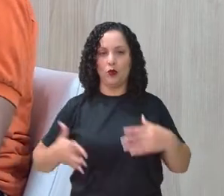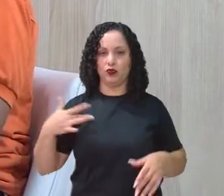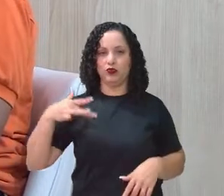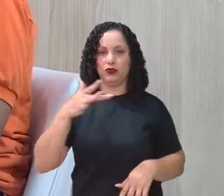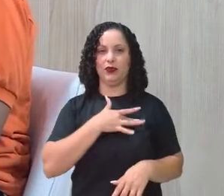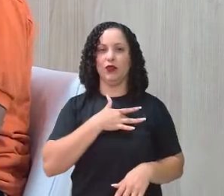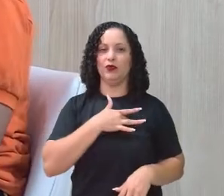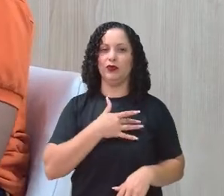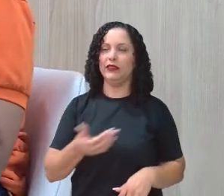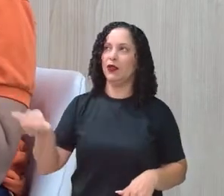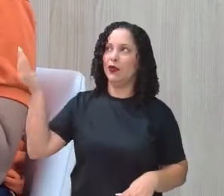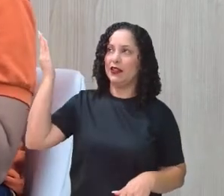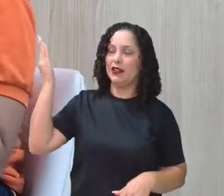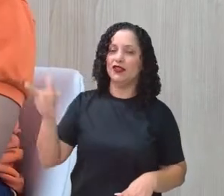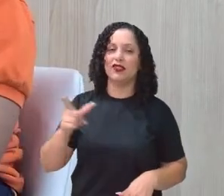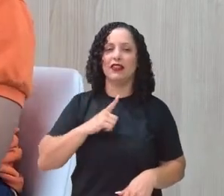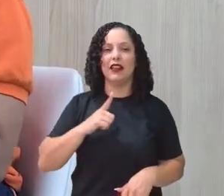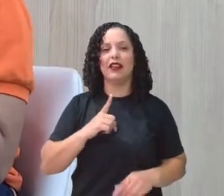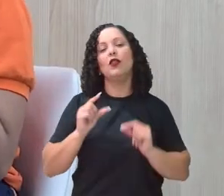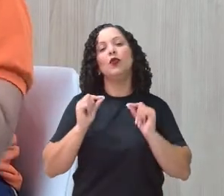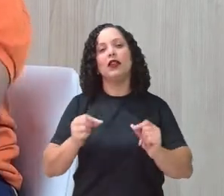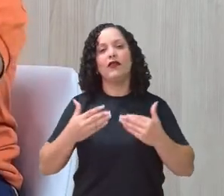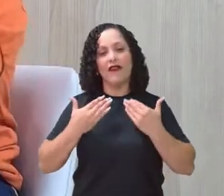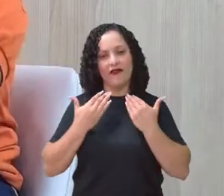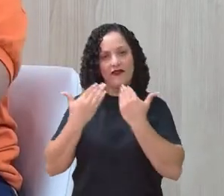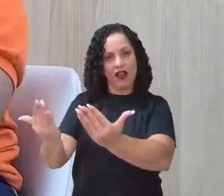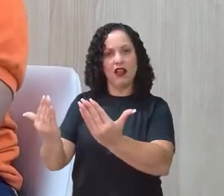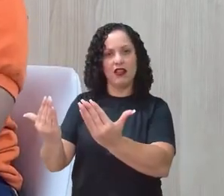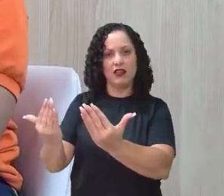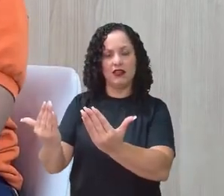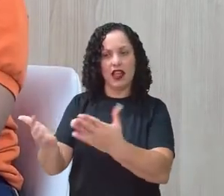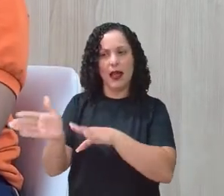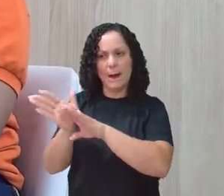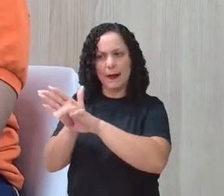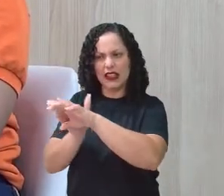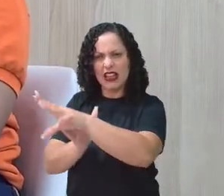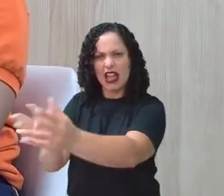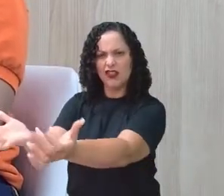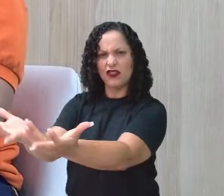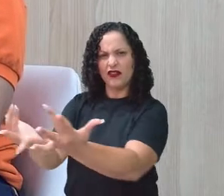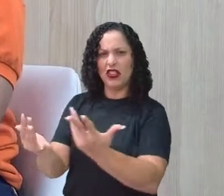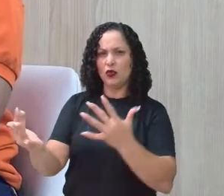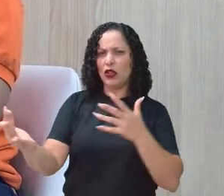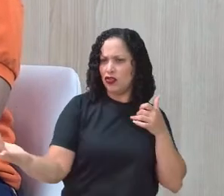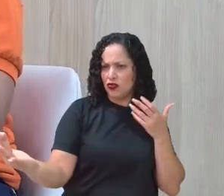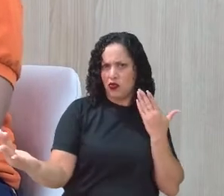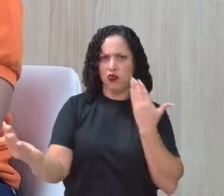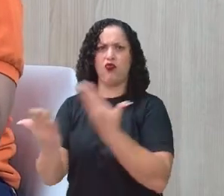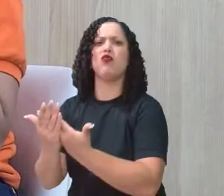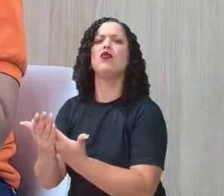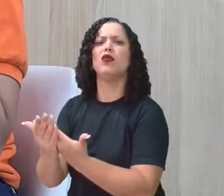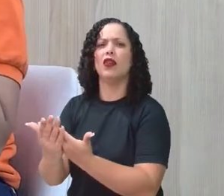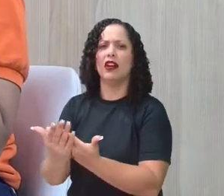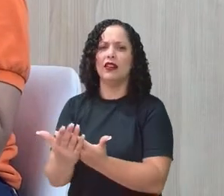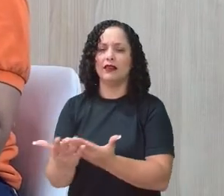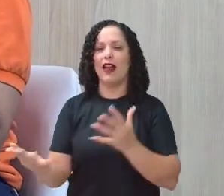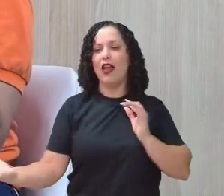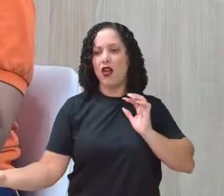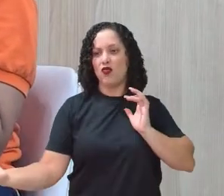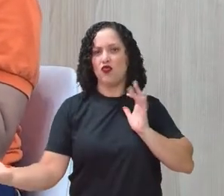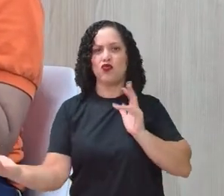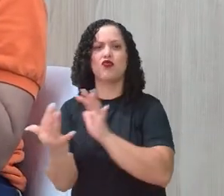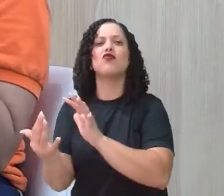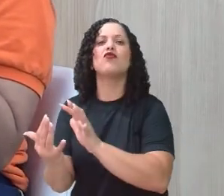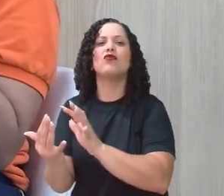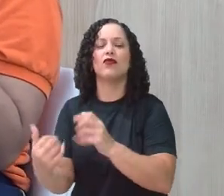que eles aí enfrentam de frente o exército de bactérias que está... Isso professora mesmo. Isabel está